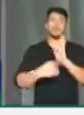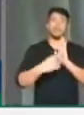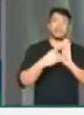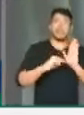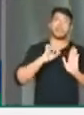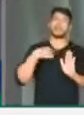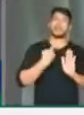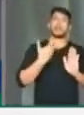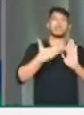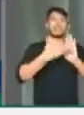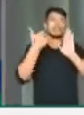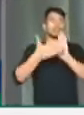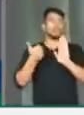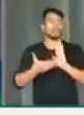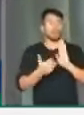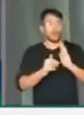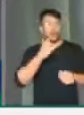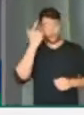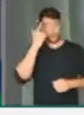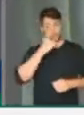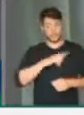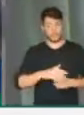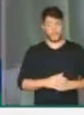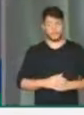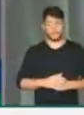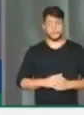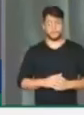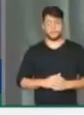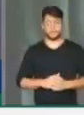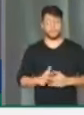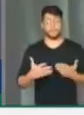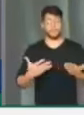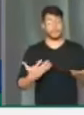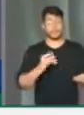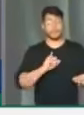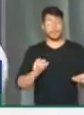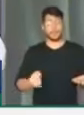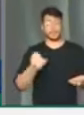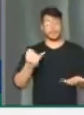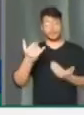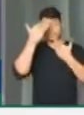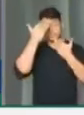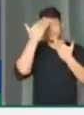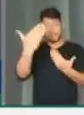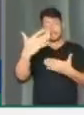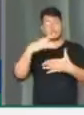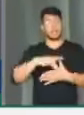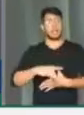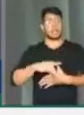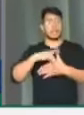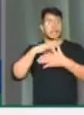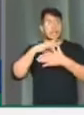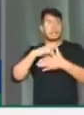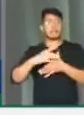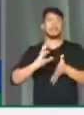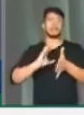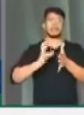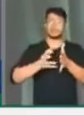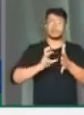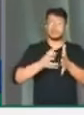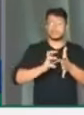aqui incidimos e interferimos nesse processo. Quero agradecer aos líderes dos partidos que compuseram a